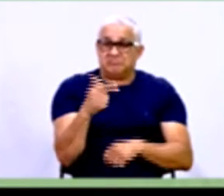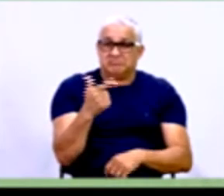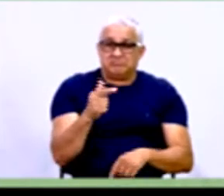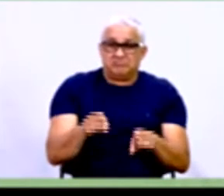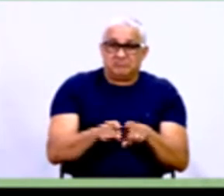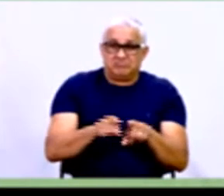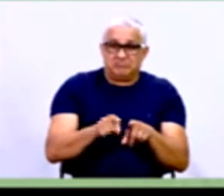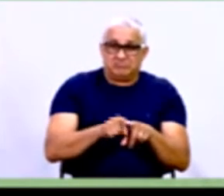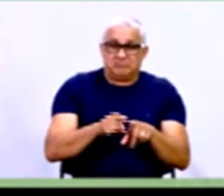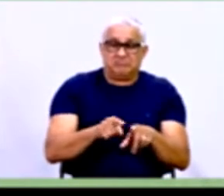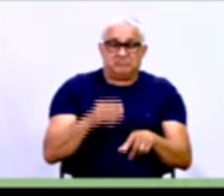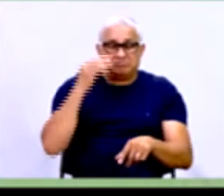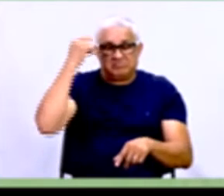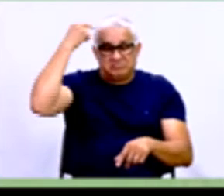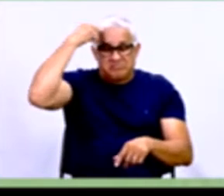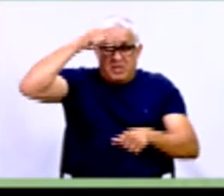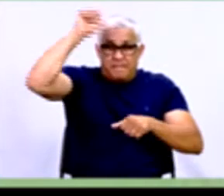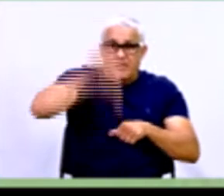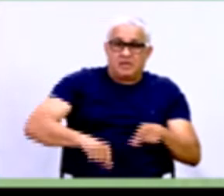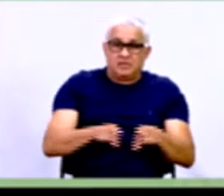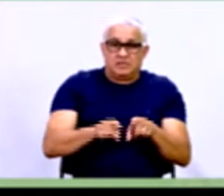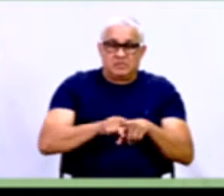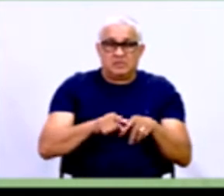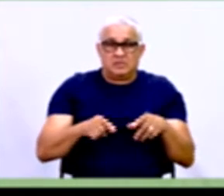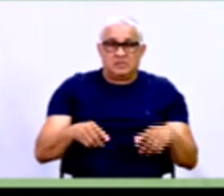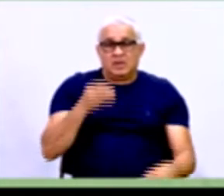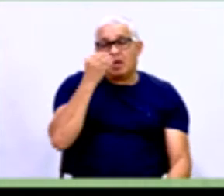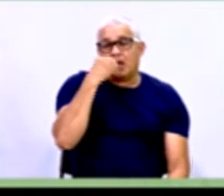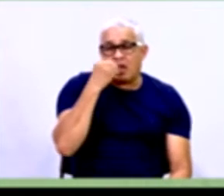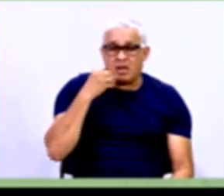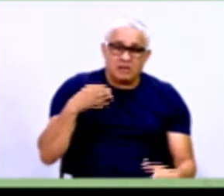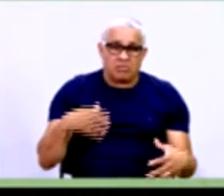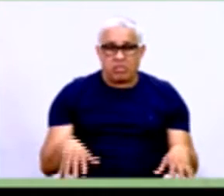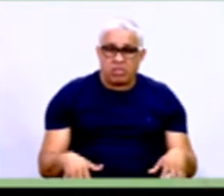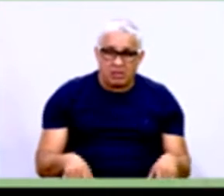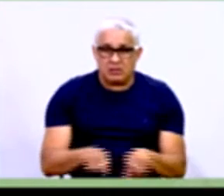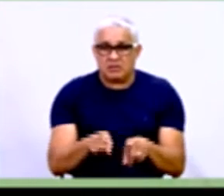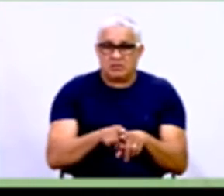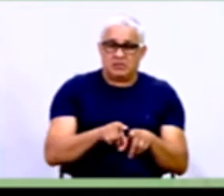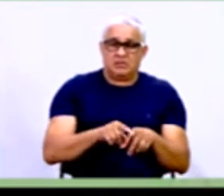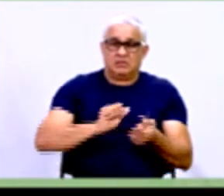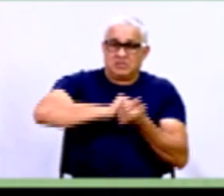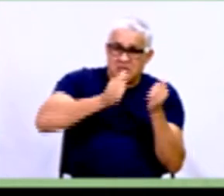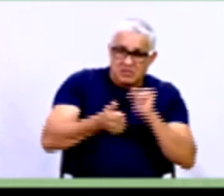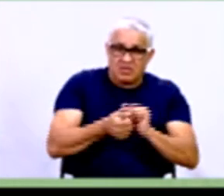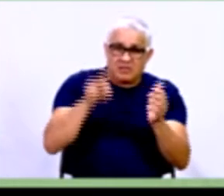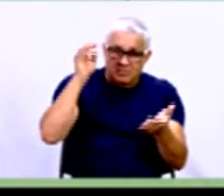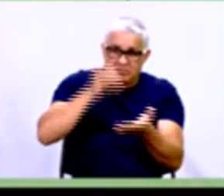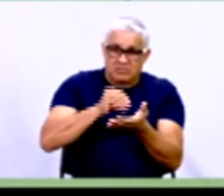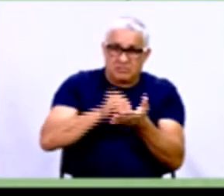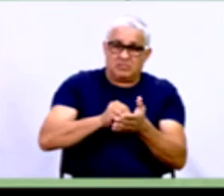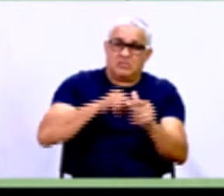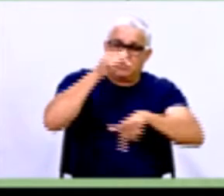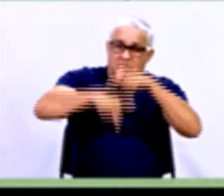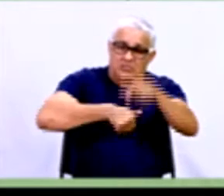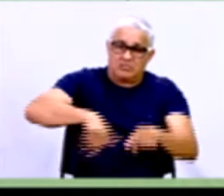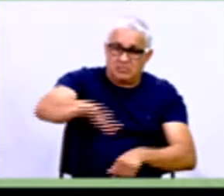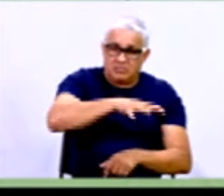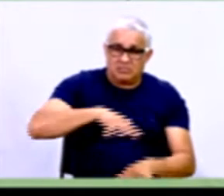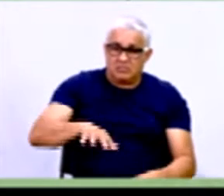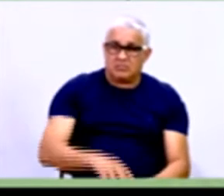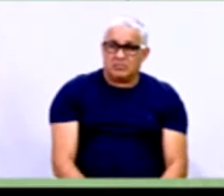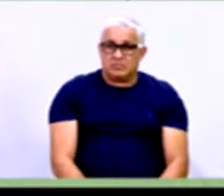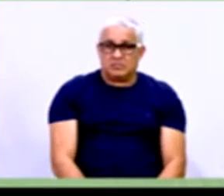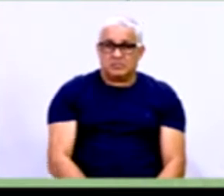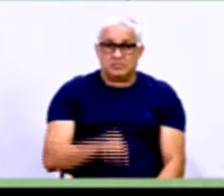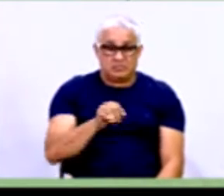emocional, desmotivação, inadequação do ambiente de trabalho, entre outros fatores. Então veja bem,